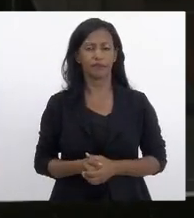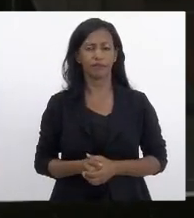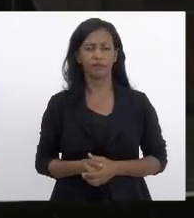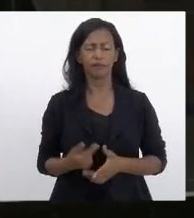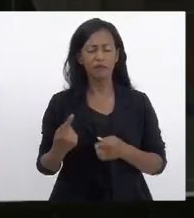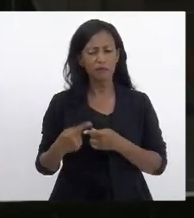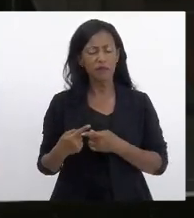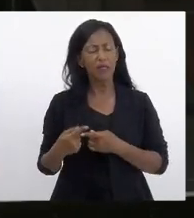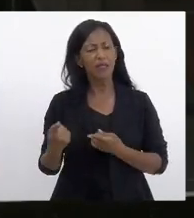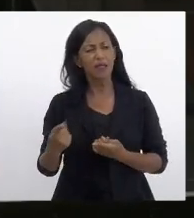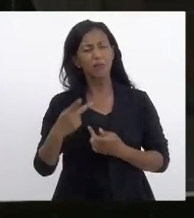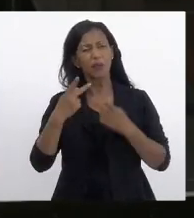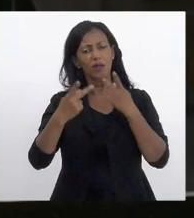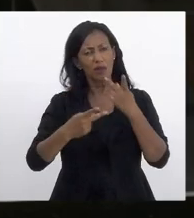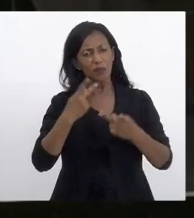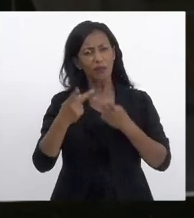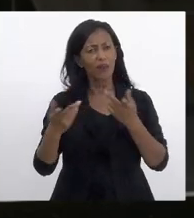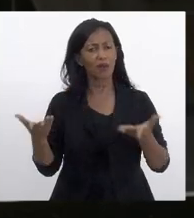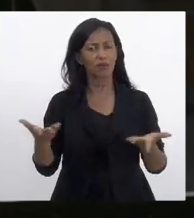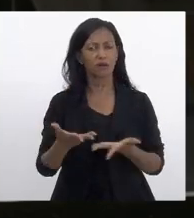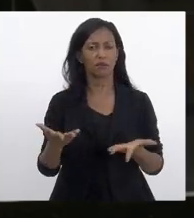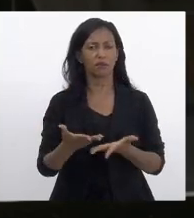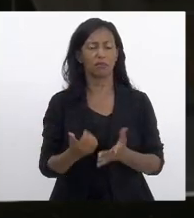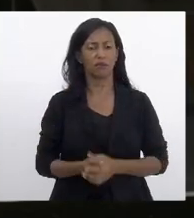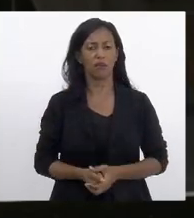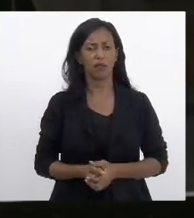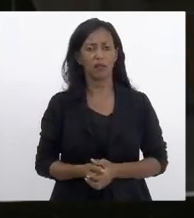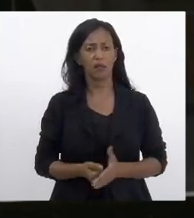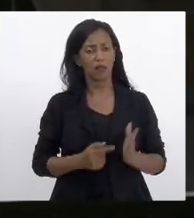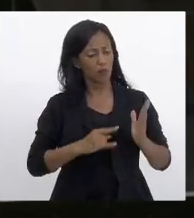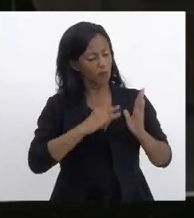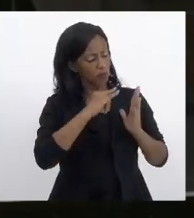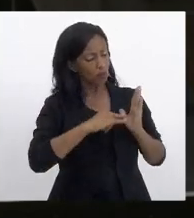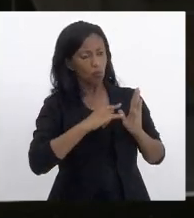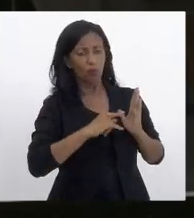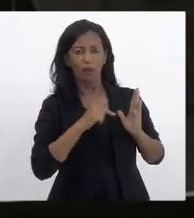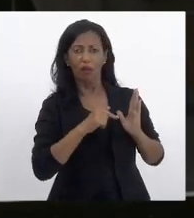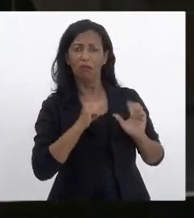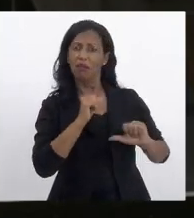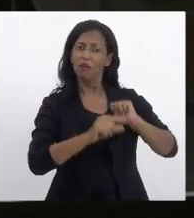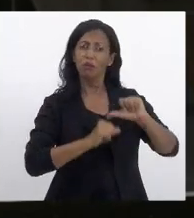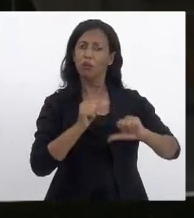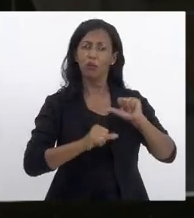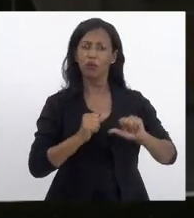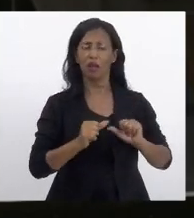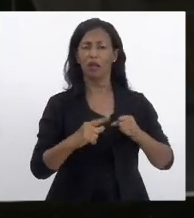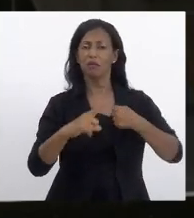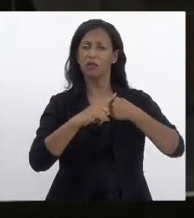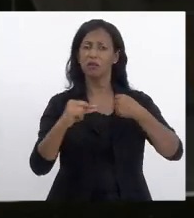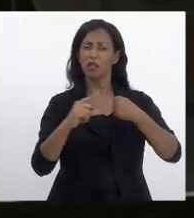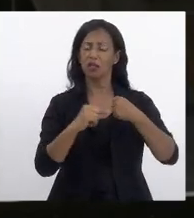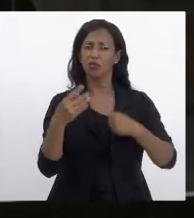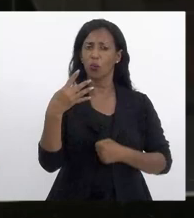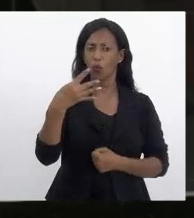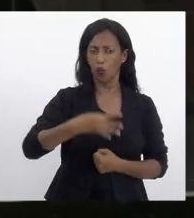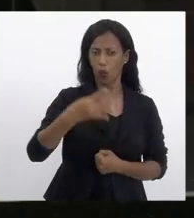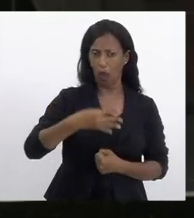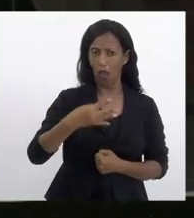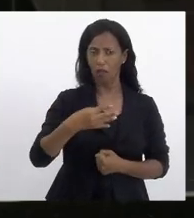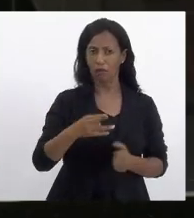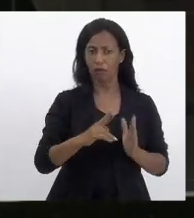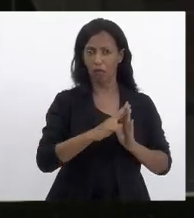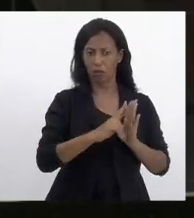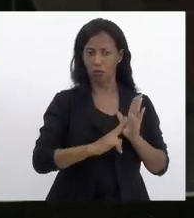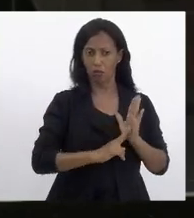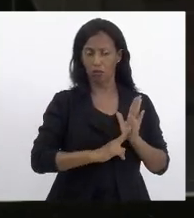que trago essa questão aqui? Porque essa resolução tem que ser modificada. Esse artigo 4º da